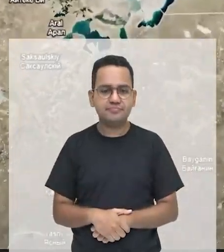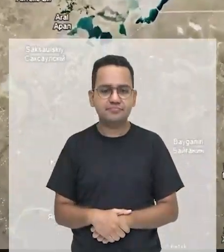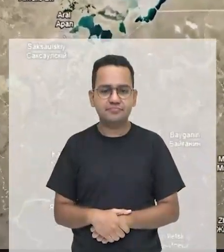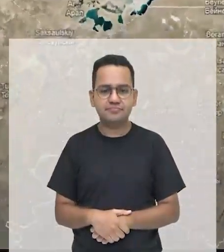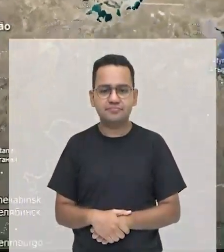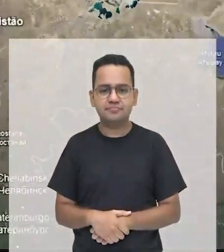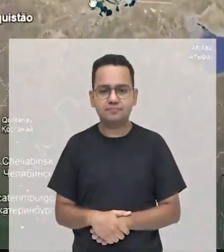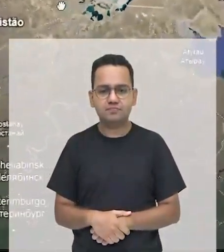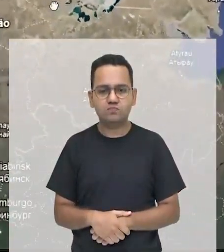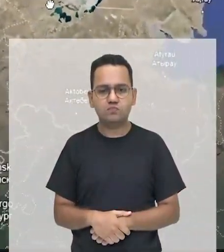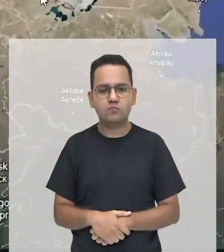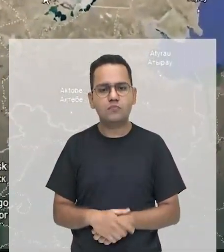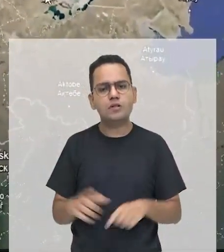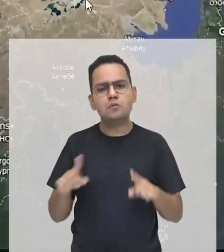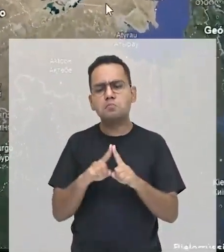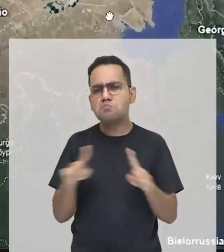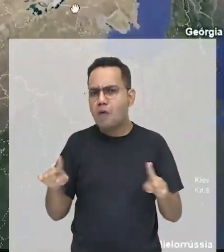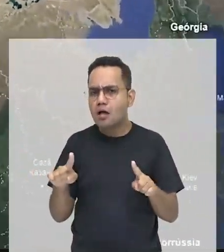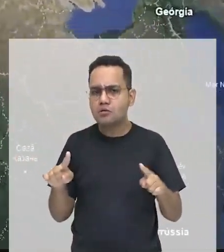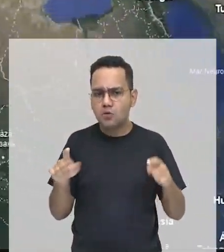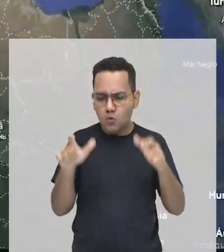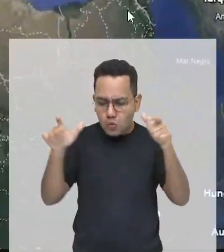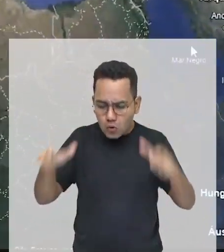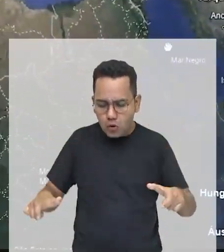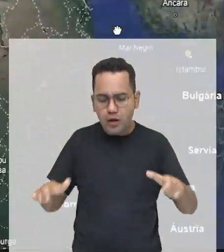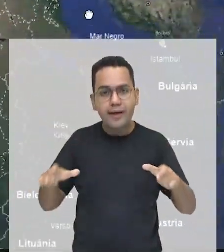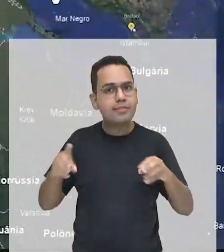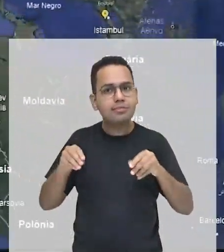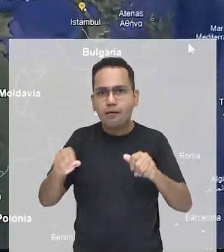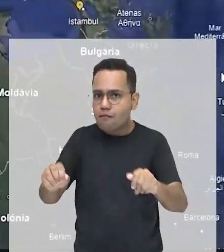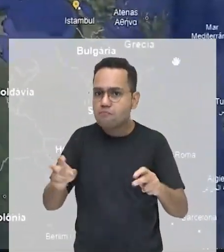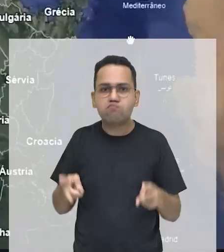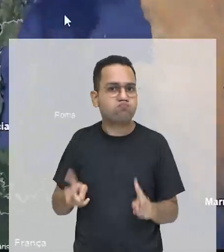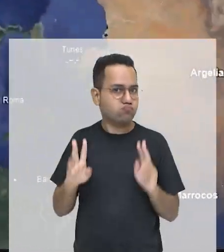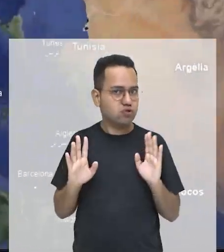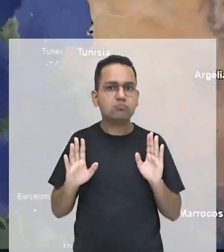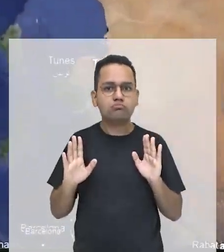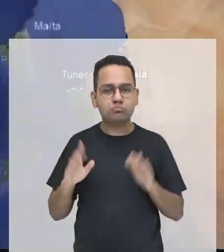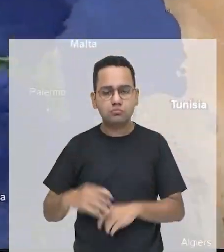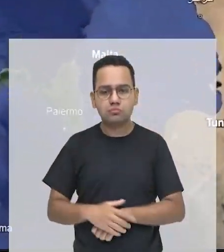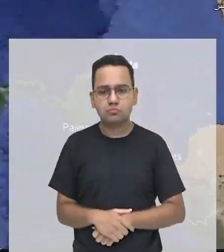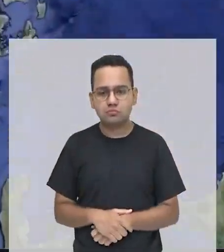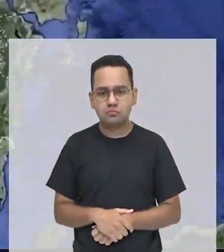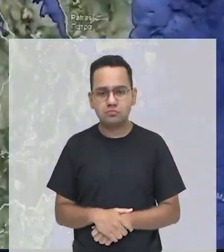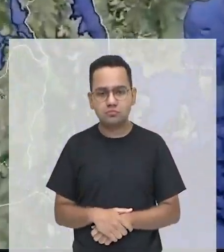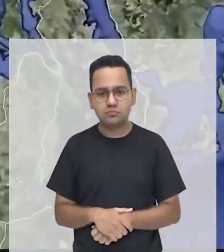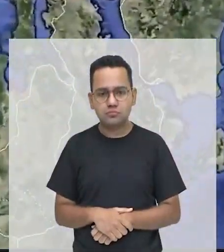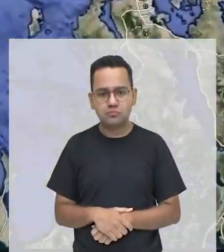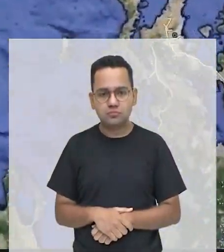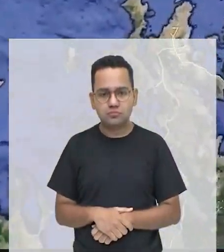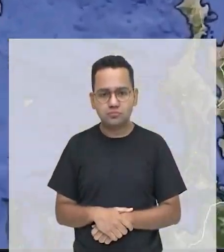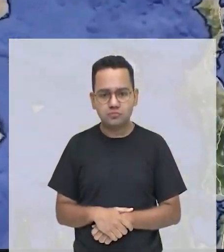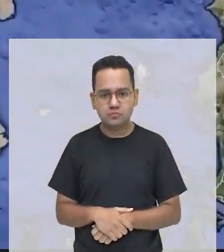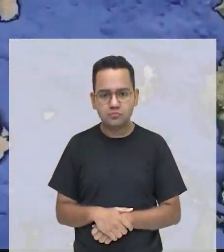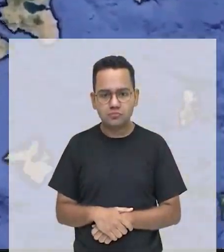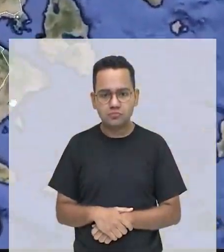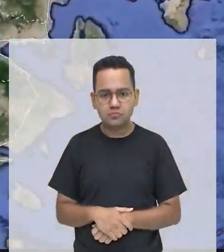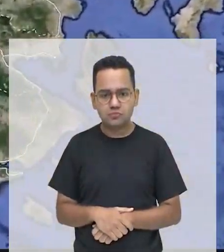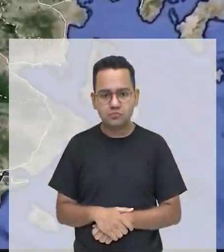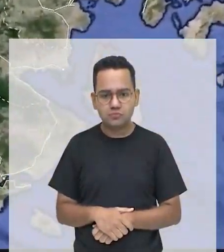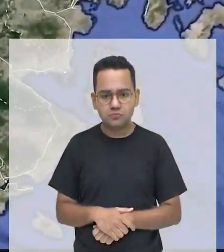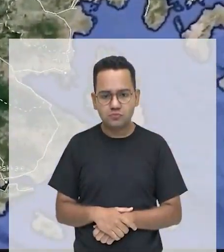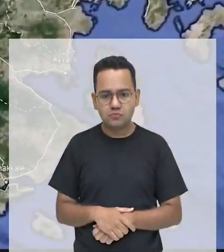Lembrando que é um contínuo territorial, né, gente? E que a gente tem essas partes aí para identificar